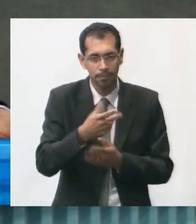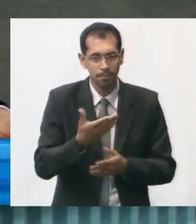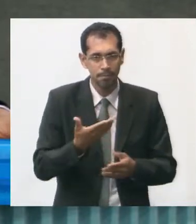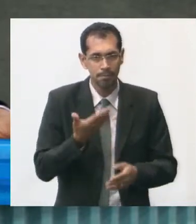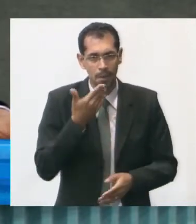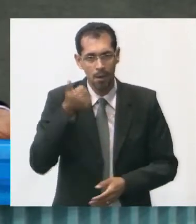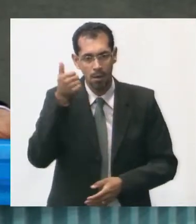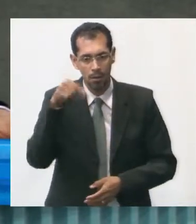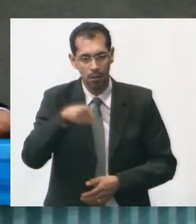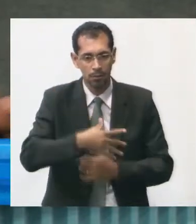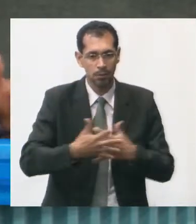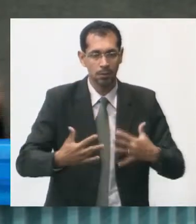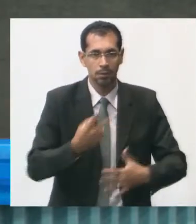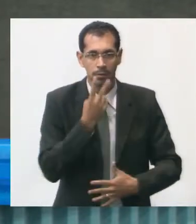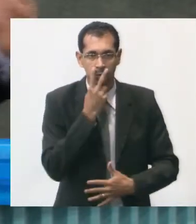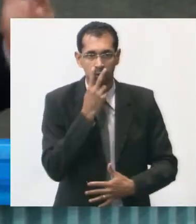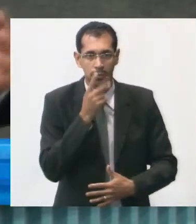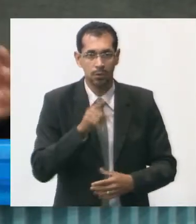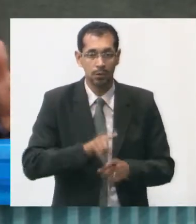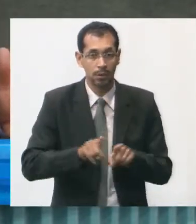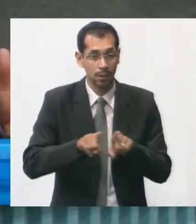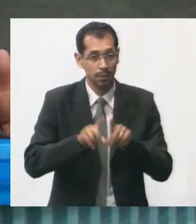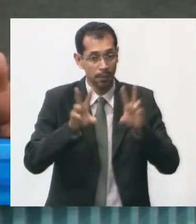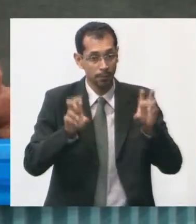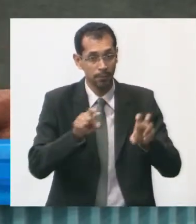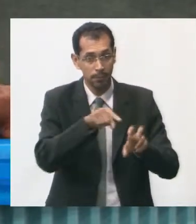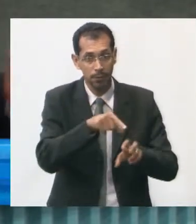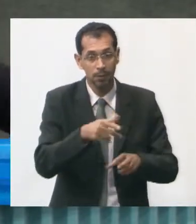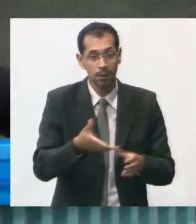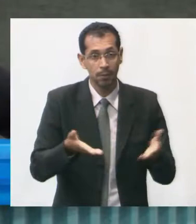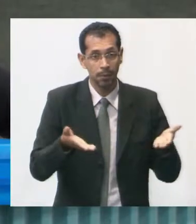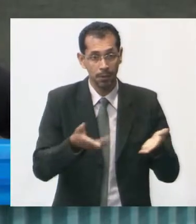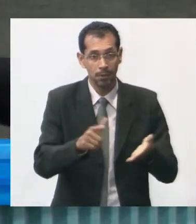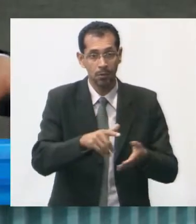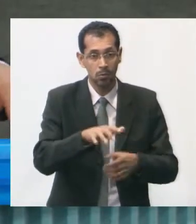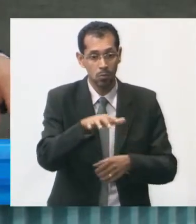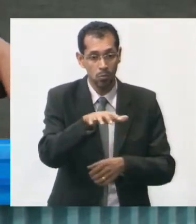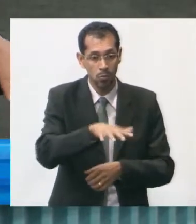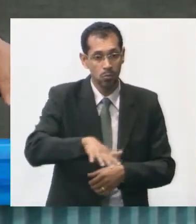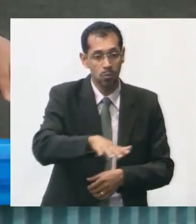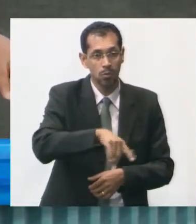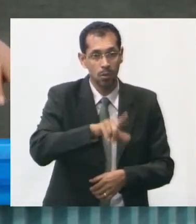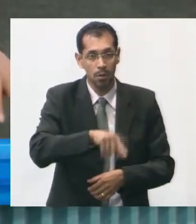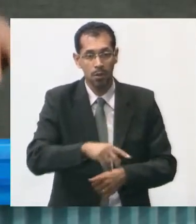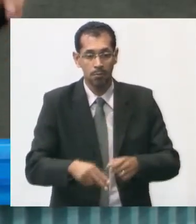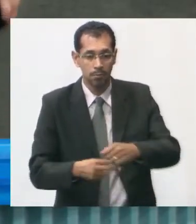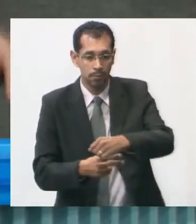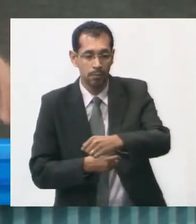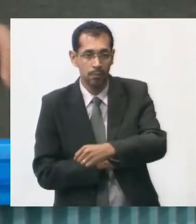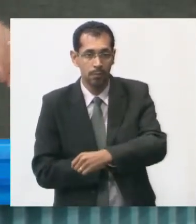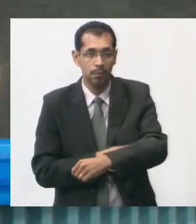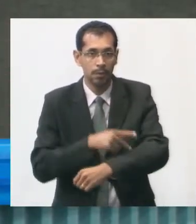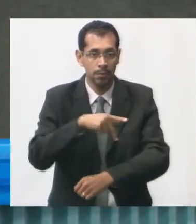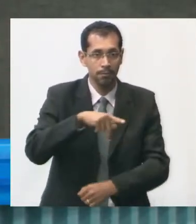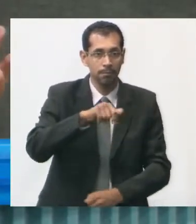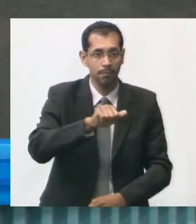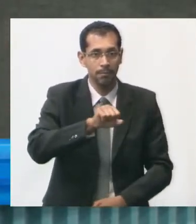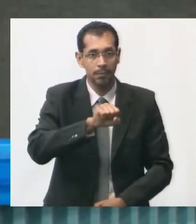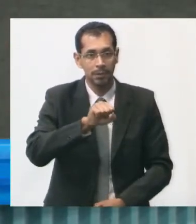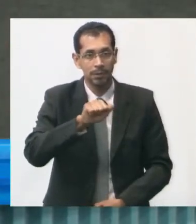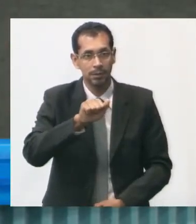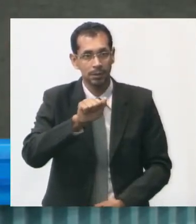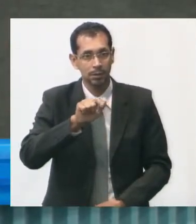Vitória em relação à Ponte da Passagem, onde é o cartão postal hoje da nossa cidade, mas